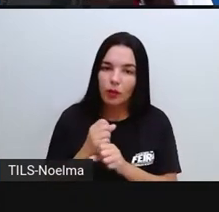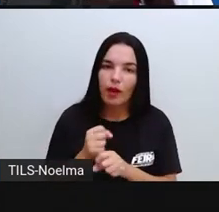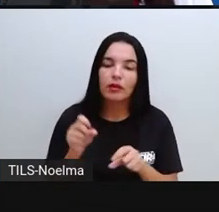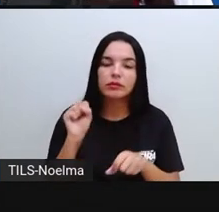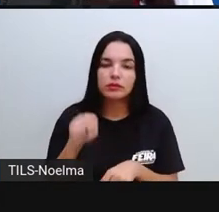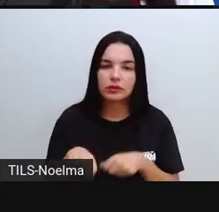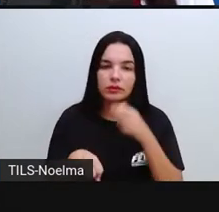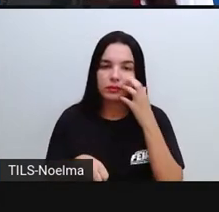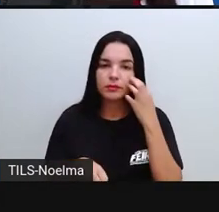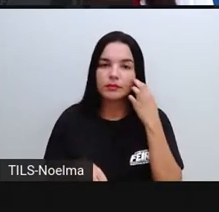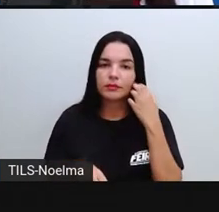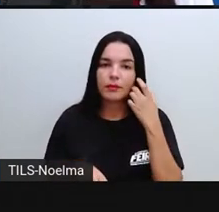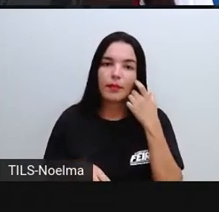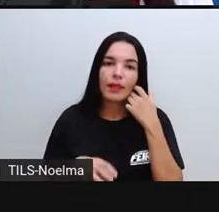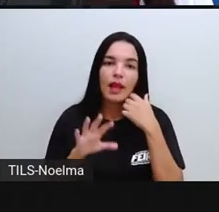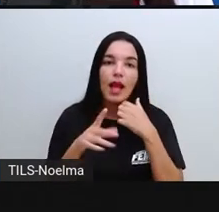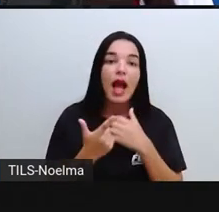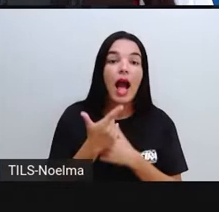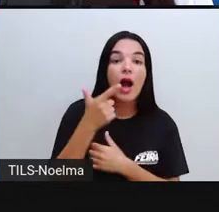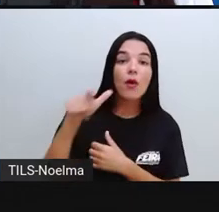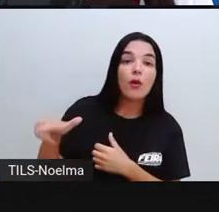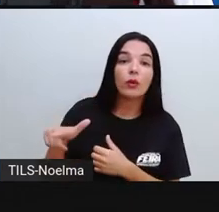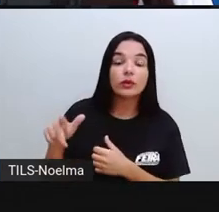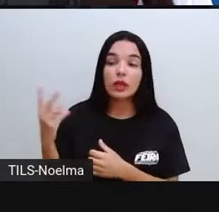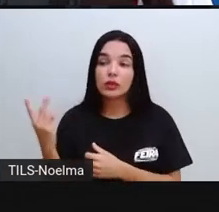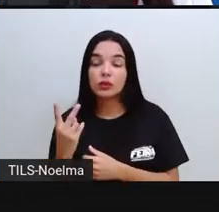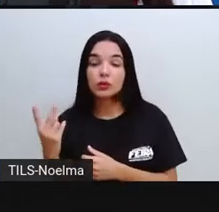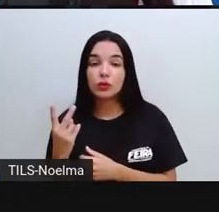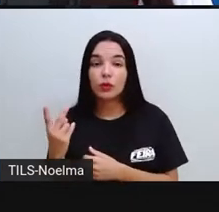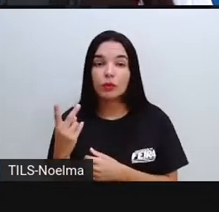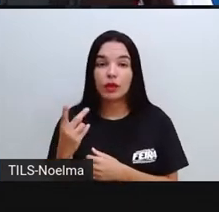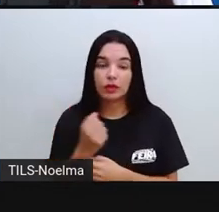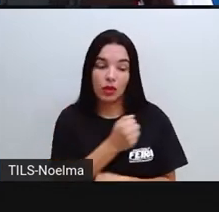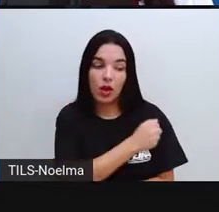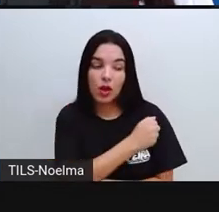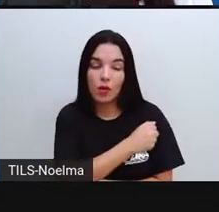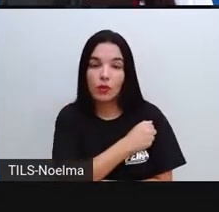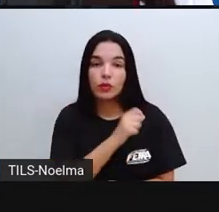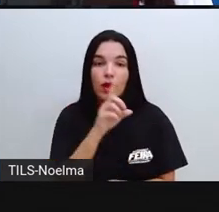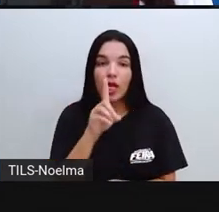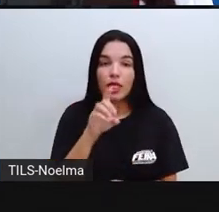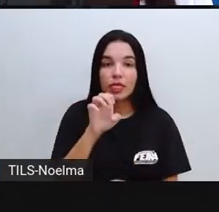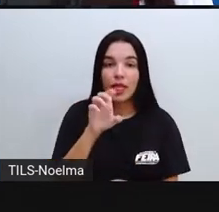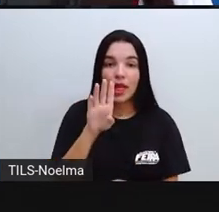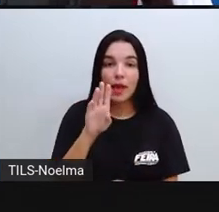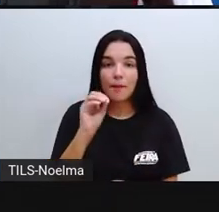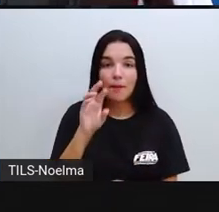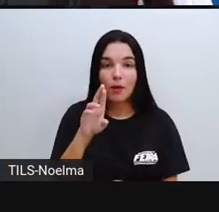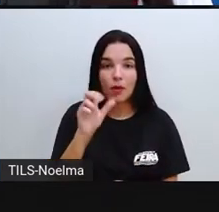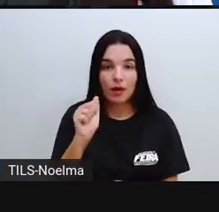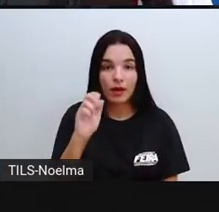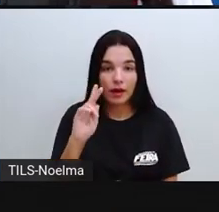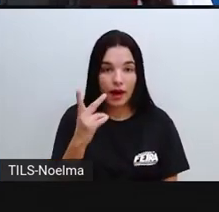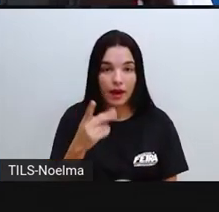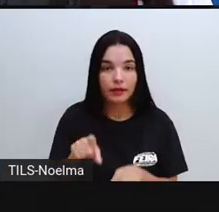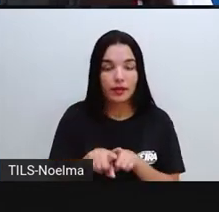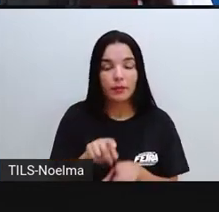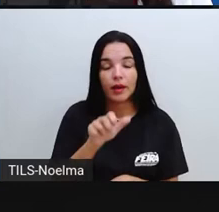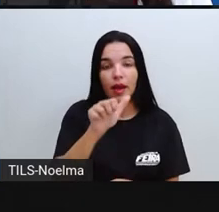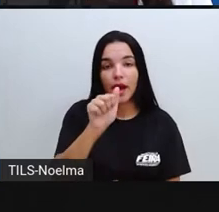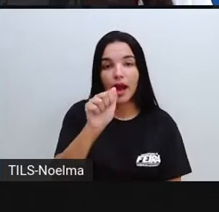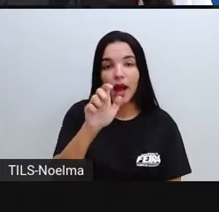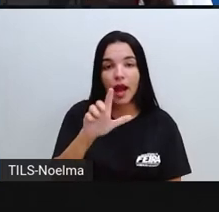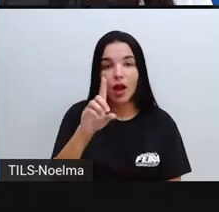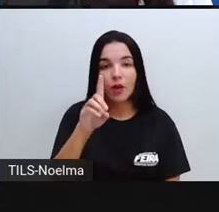pedida pela mãe a dupla Débora e Aldenir Ela pensou diferente Essa dupla pensou assim um litro = 1000 e